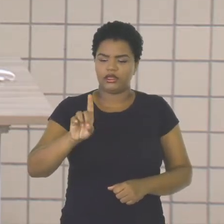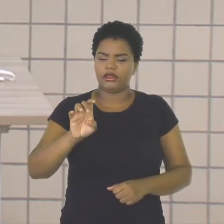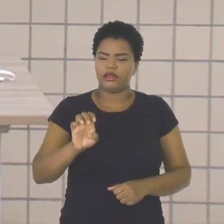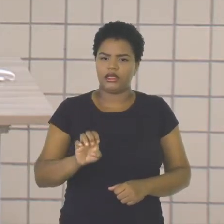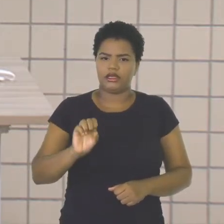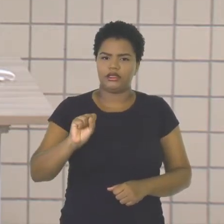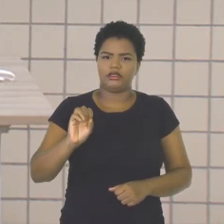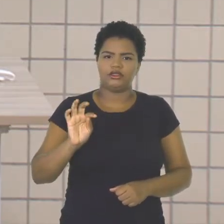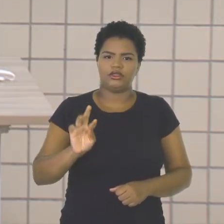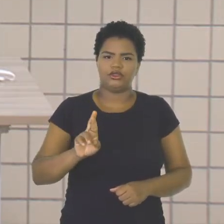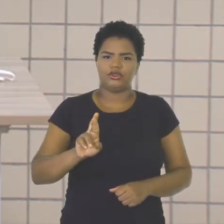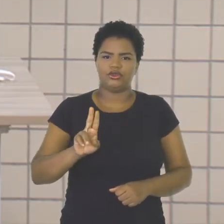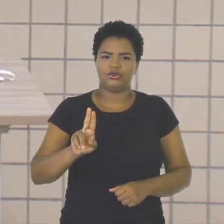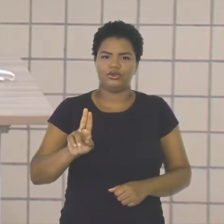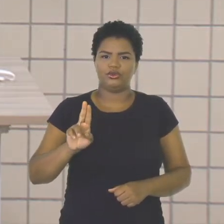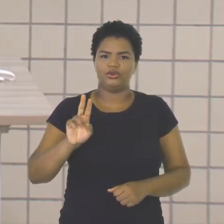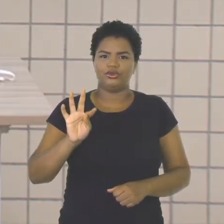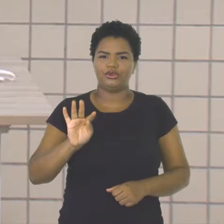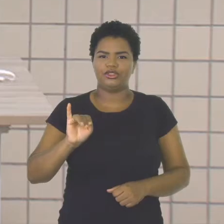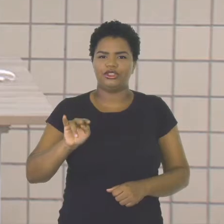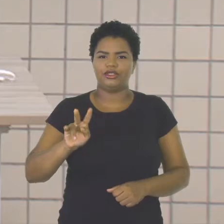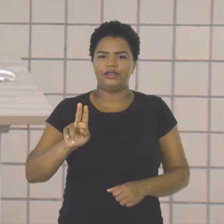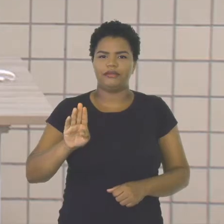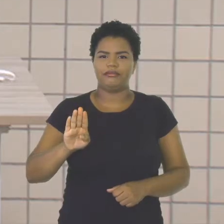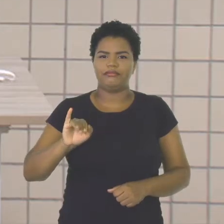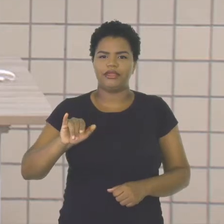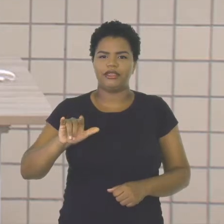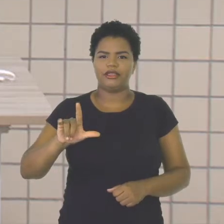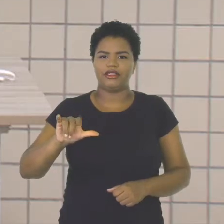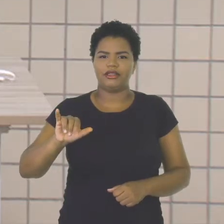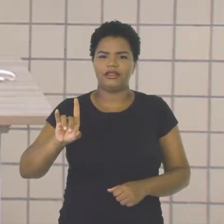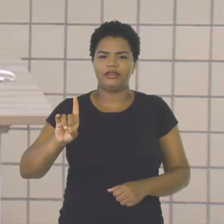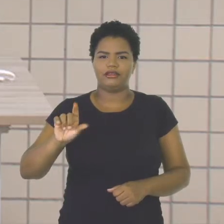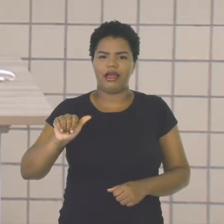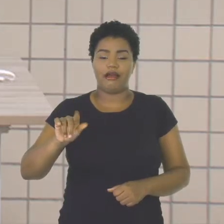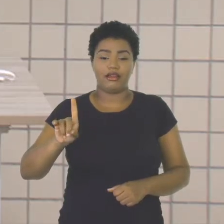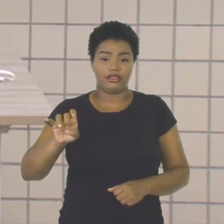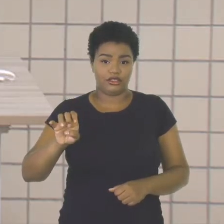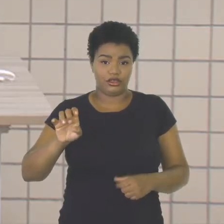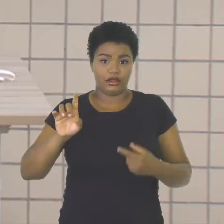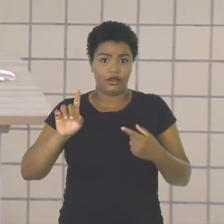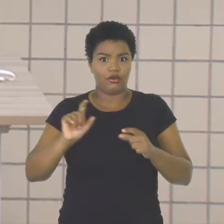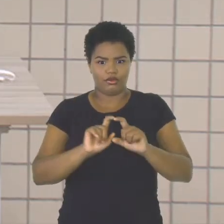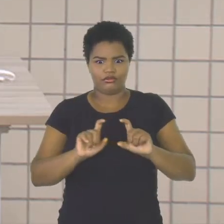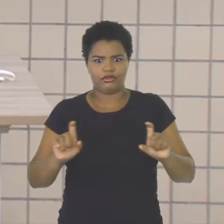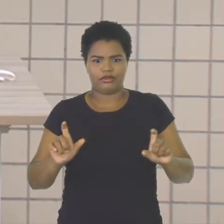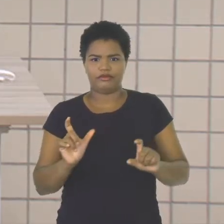indestrutibilidade, olha que nome complicado e grande, é justamente essa: a matéria ela pode ser